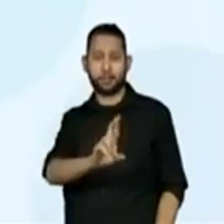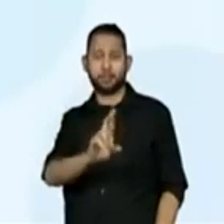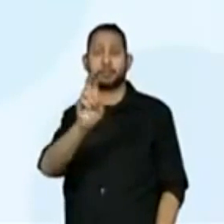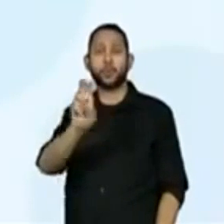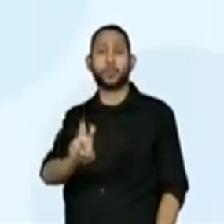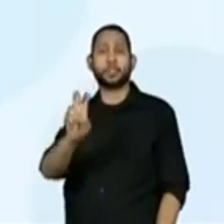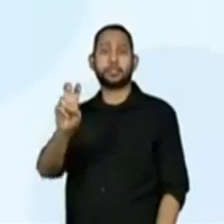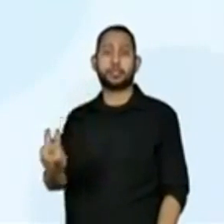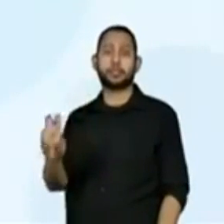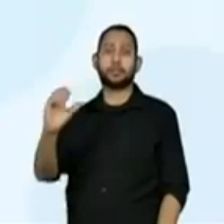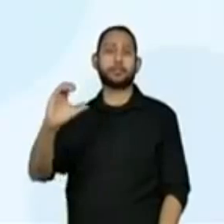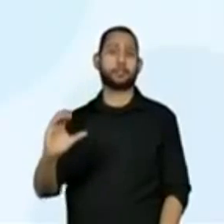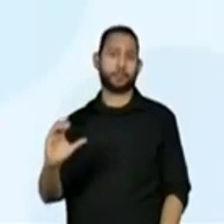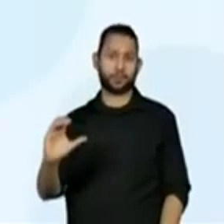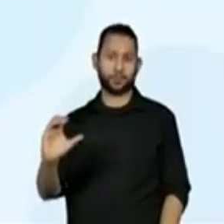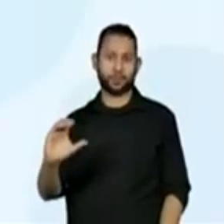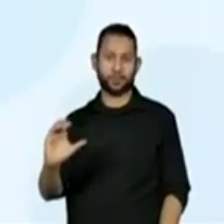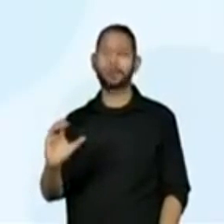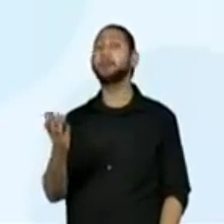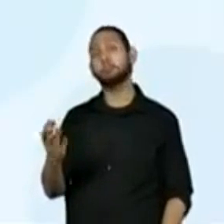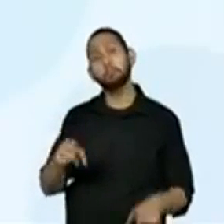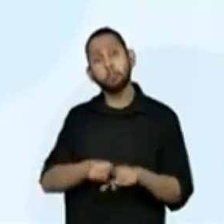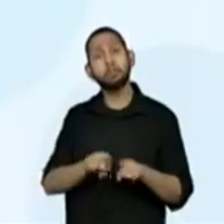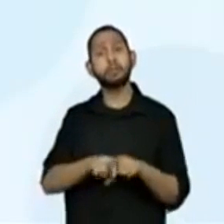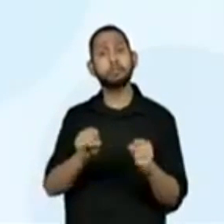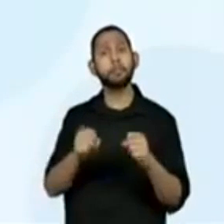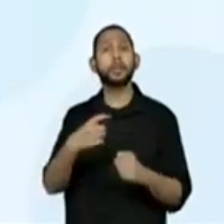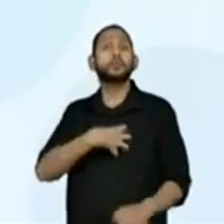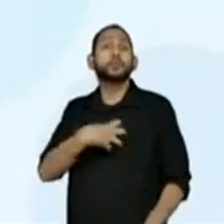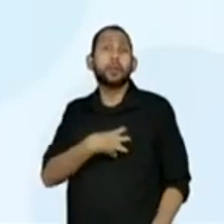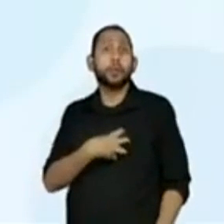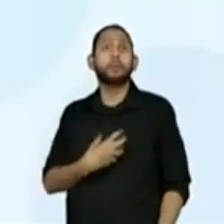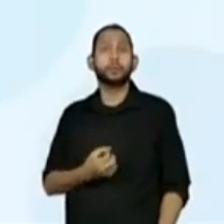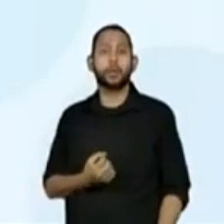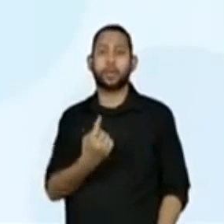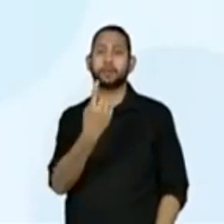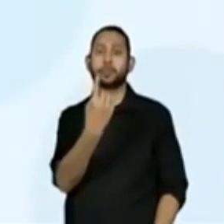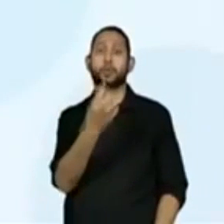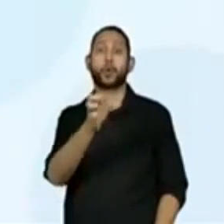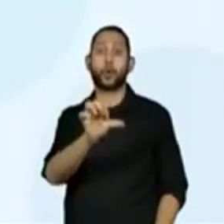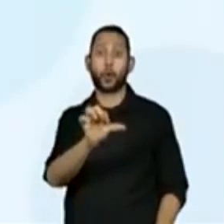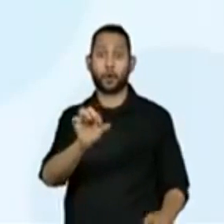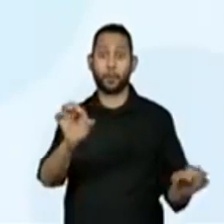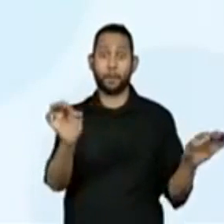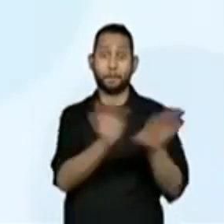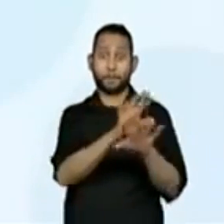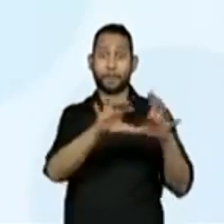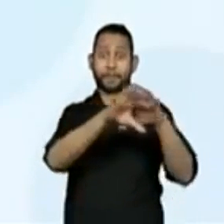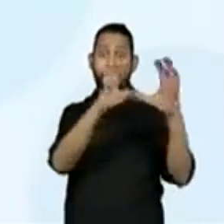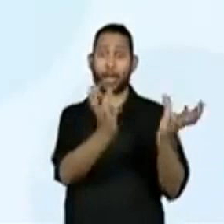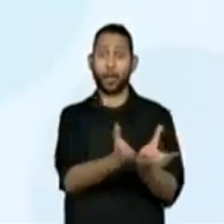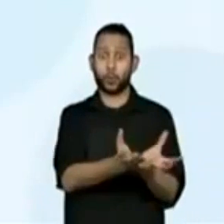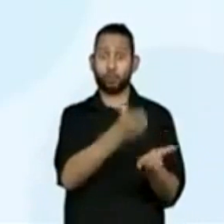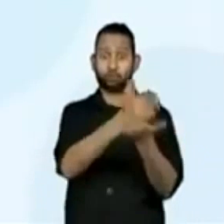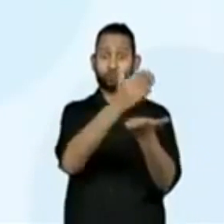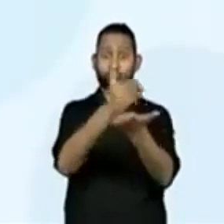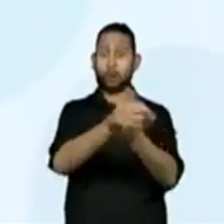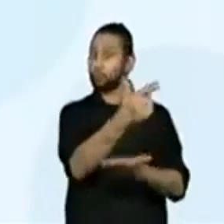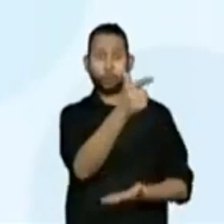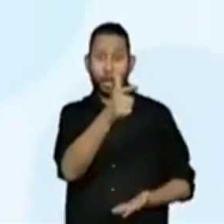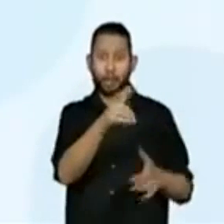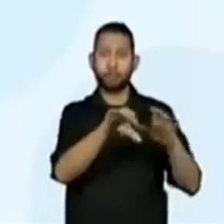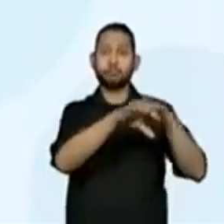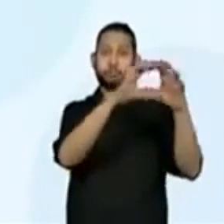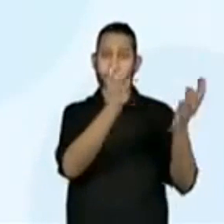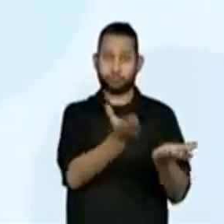19,55. Mas podemos fazer também a leitura desse número como 19 inteiros, então essa parte é